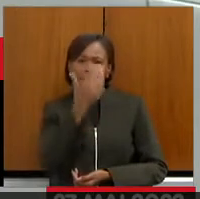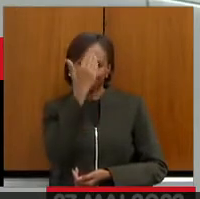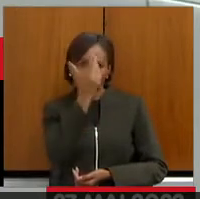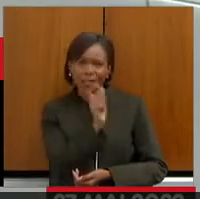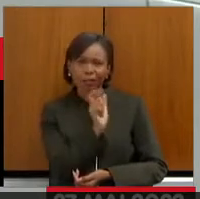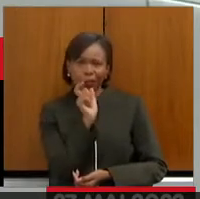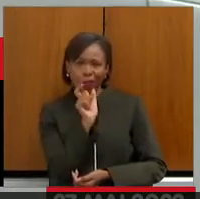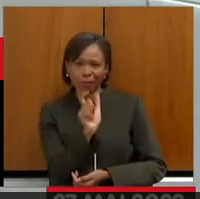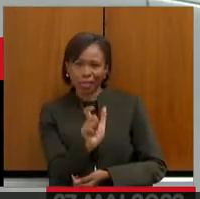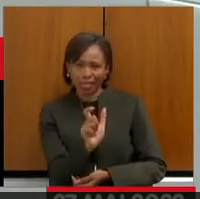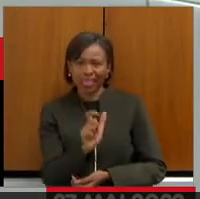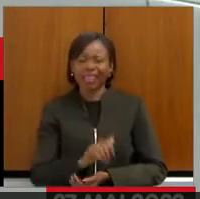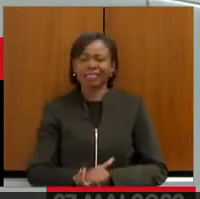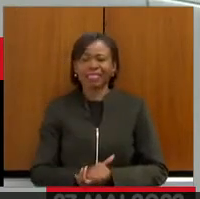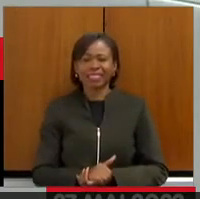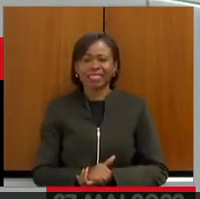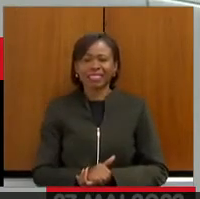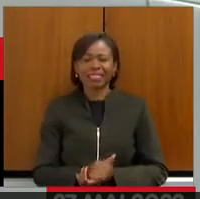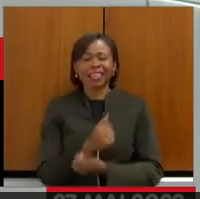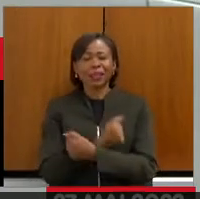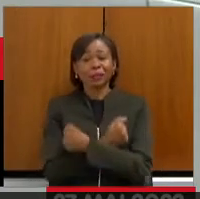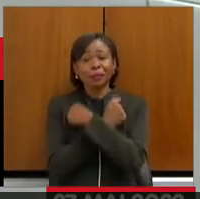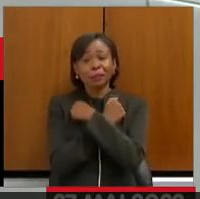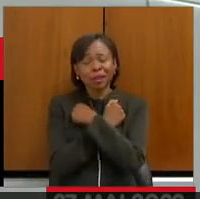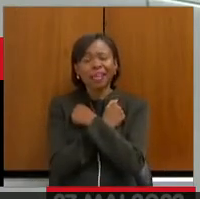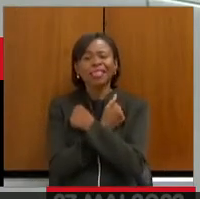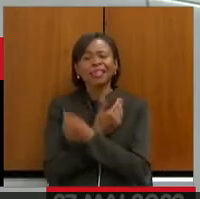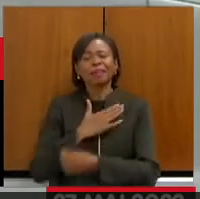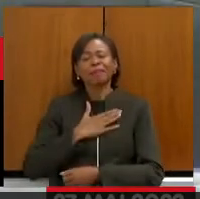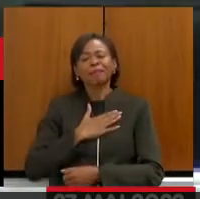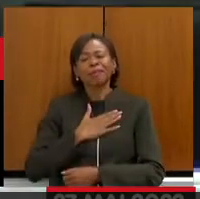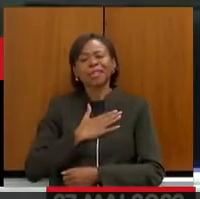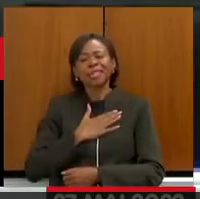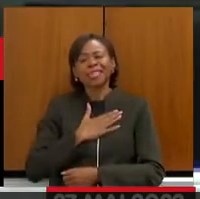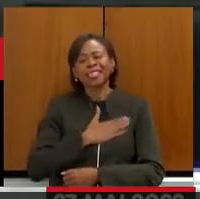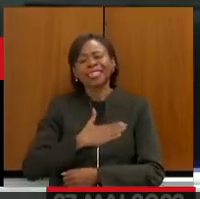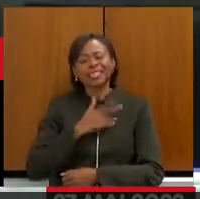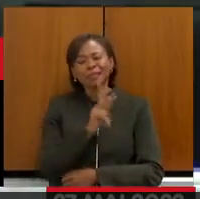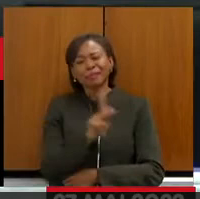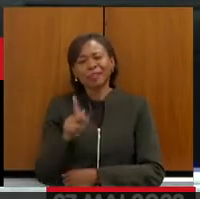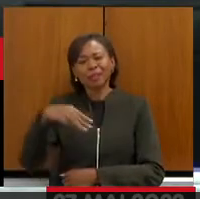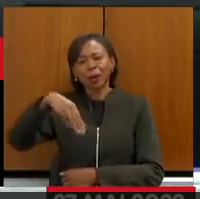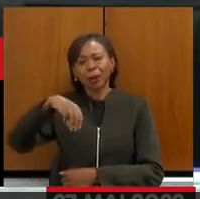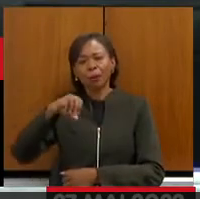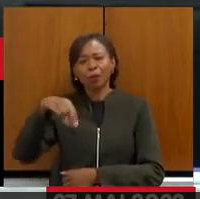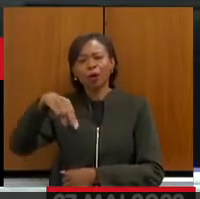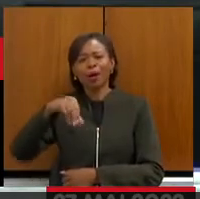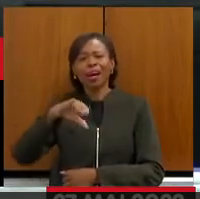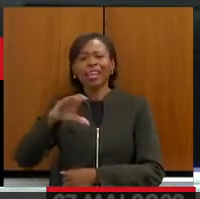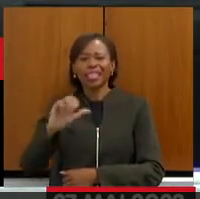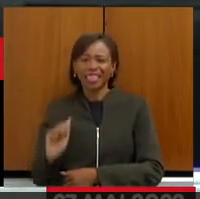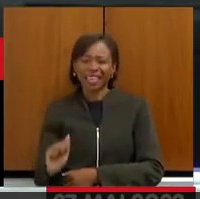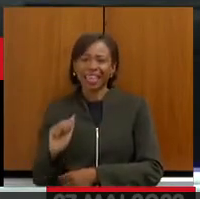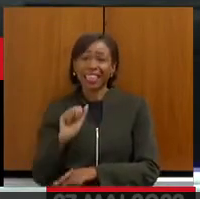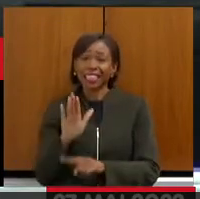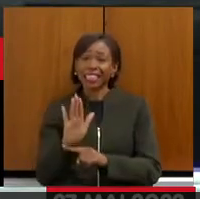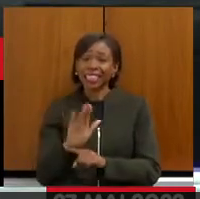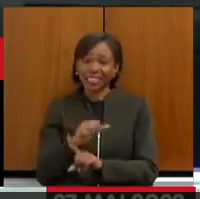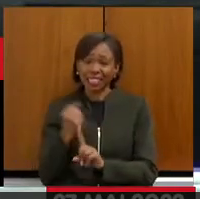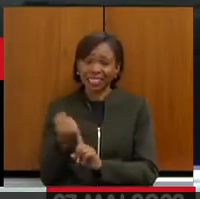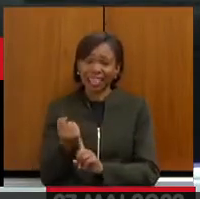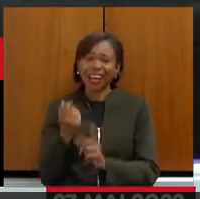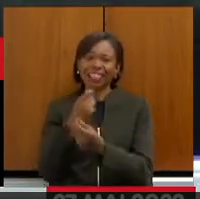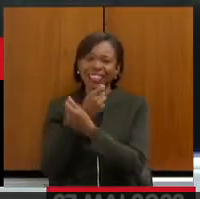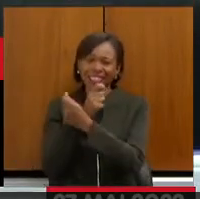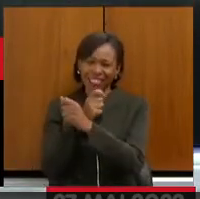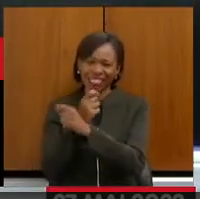aproveitar que registrar e deixar meu abraço para minha querida professora Mônica assistente social Mônica Brant foi professora